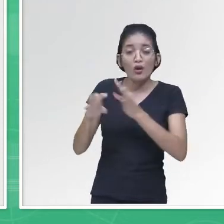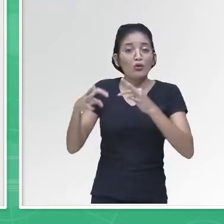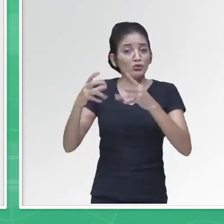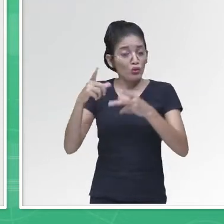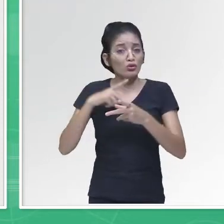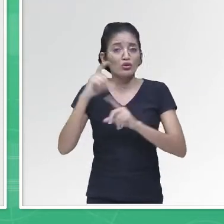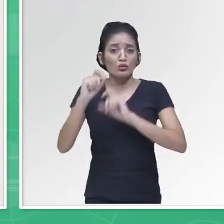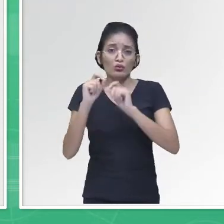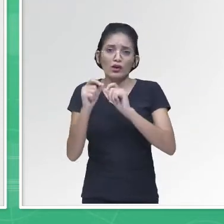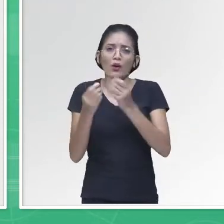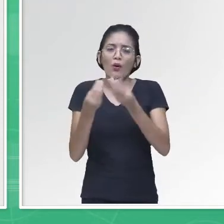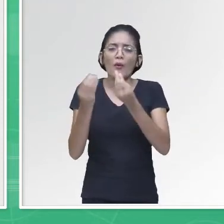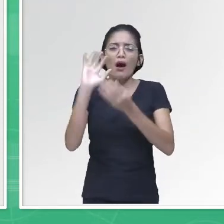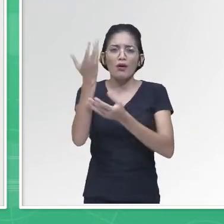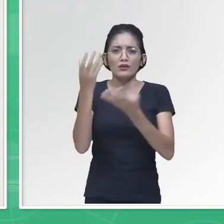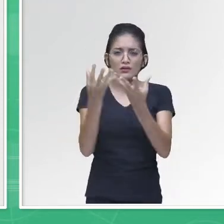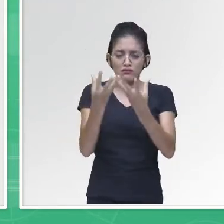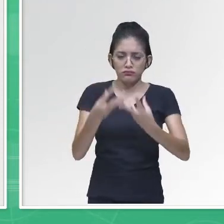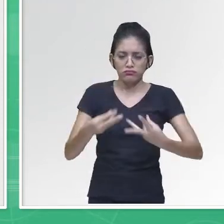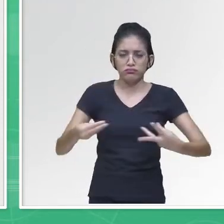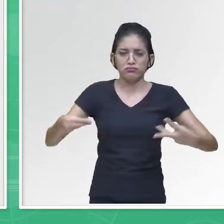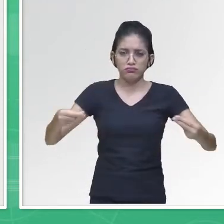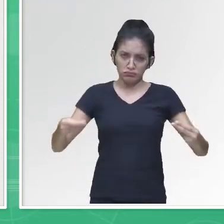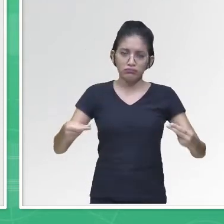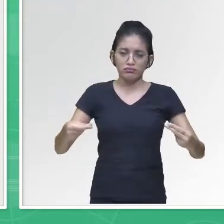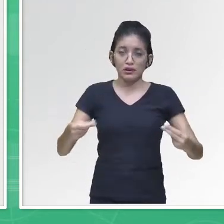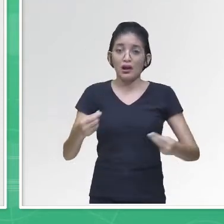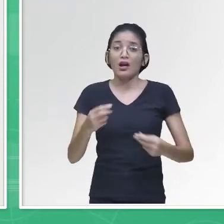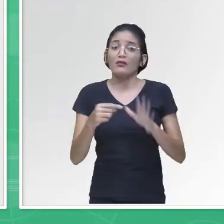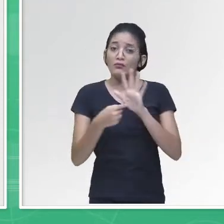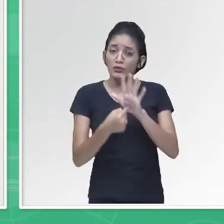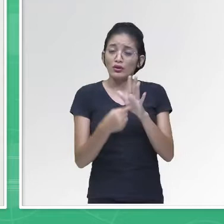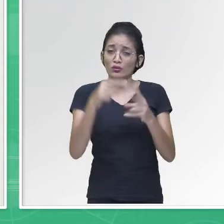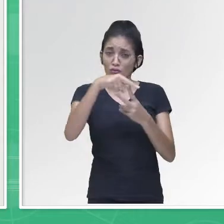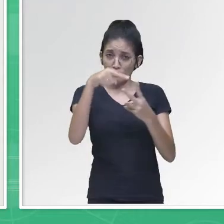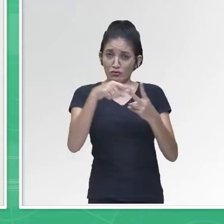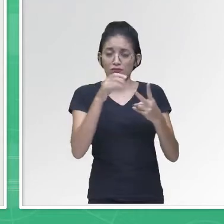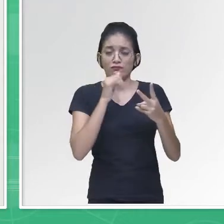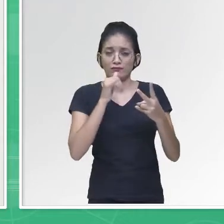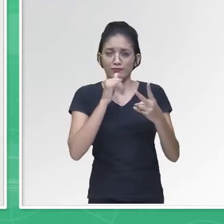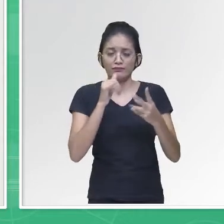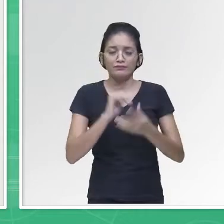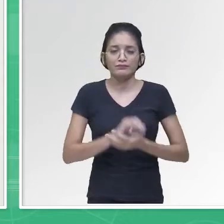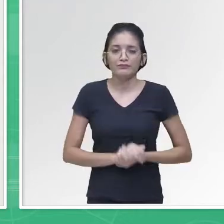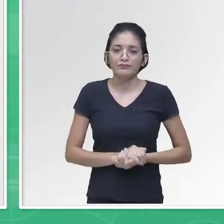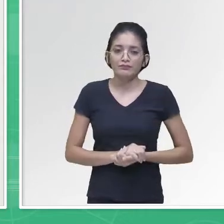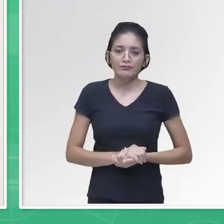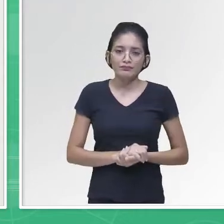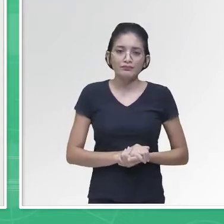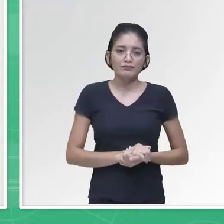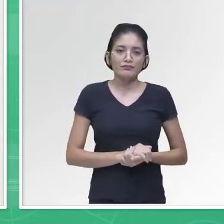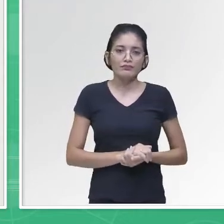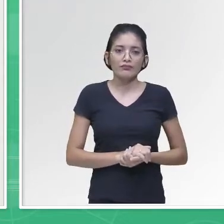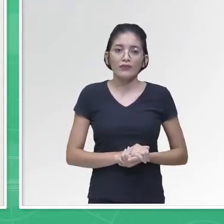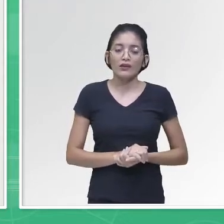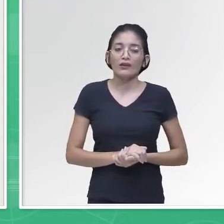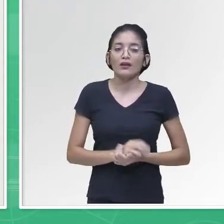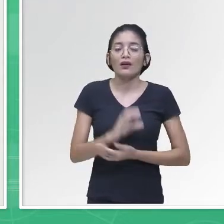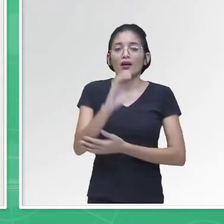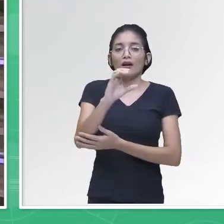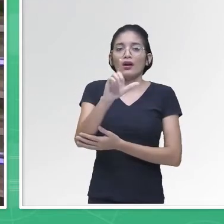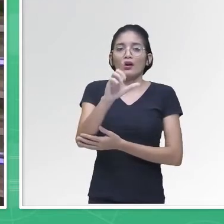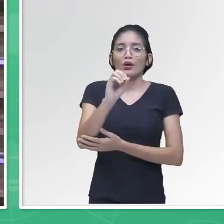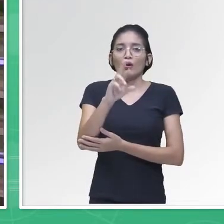de solubilidade. Eu vou dar exemplo de 2 substâncias, tá? O cloreto de sódio, que